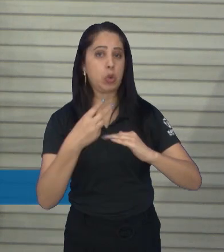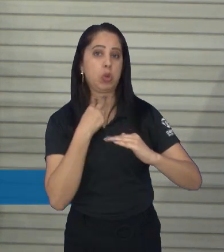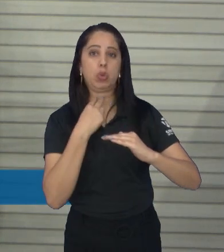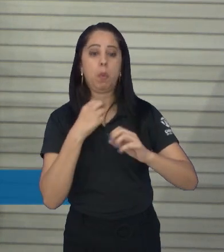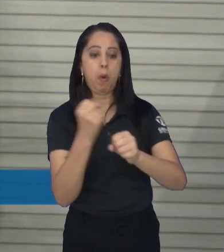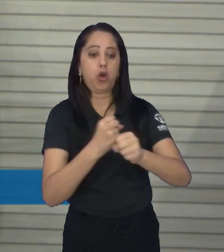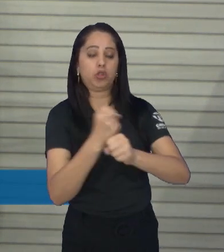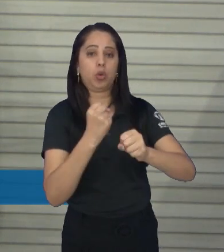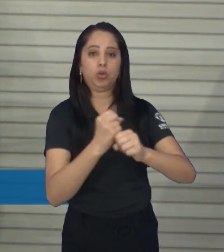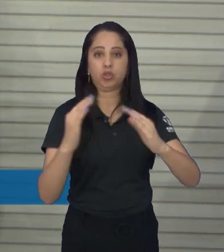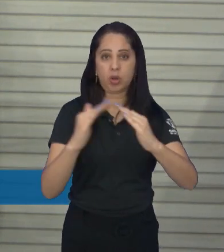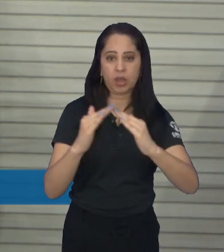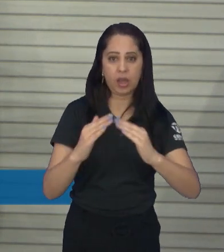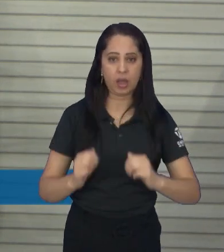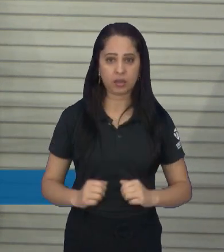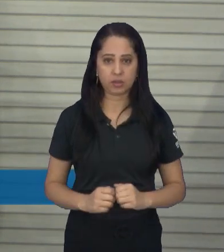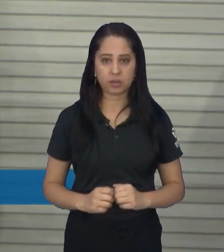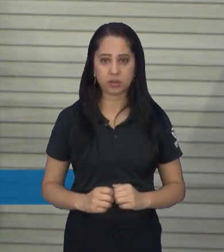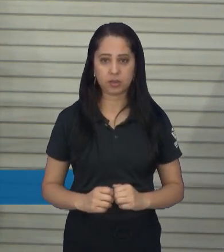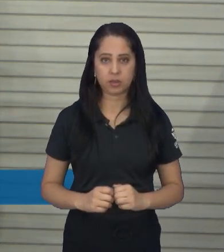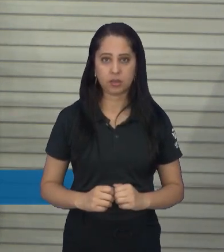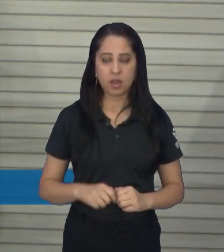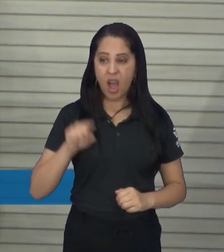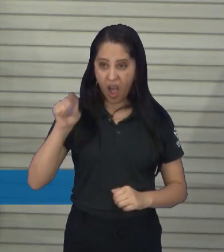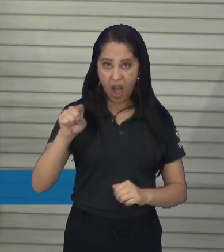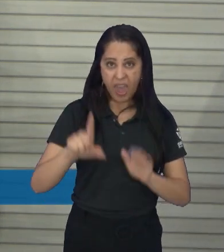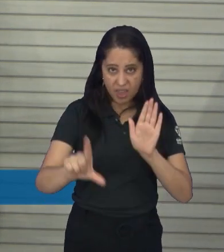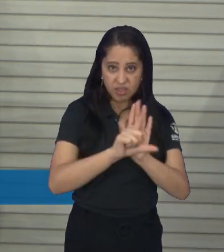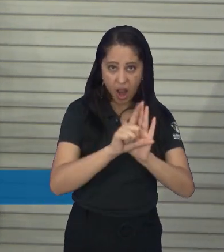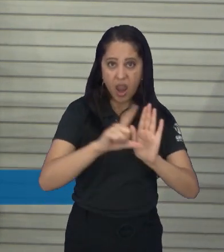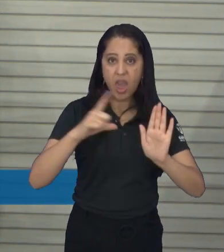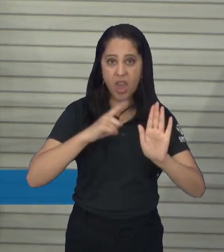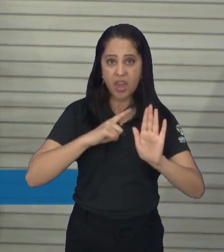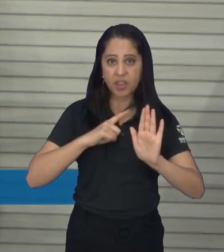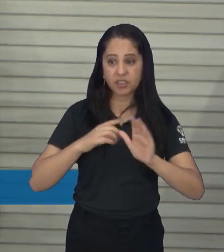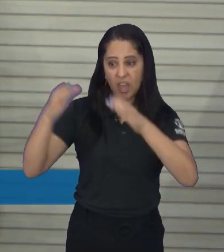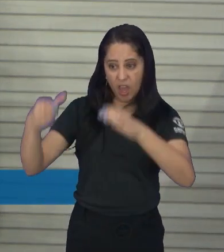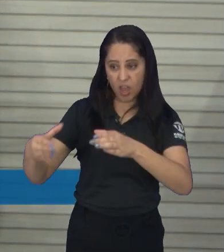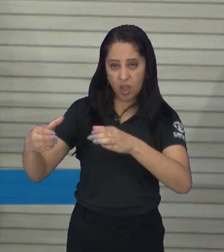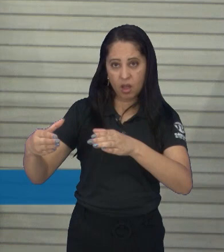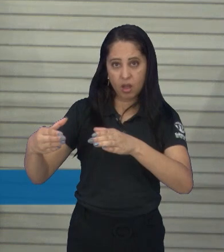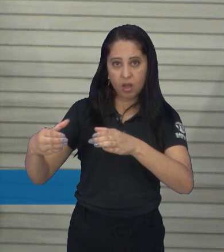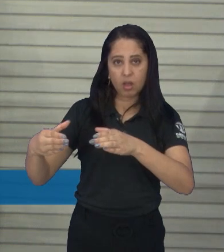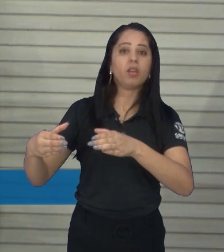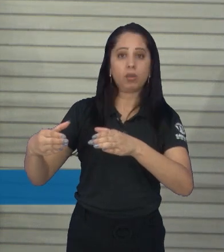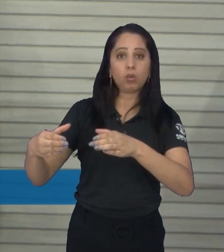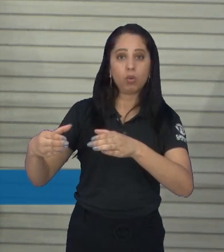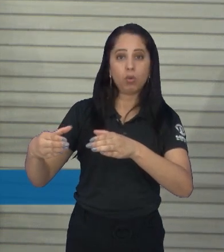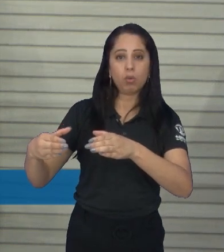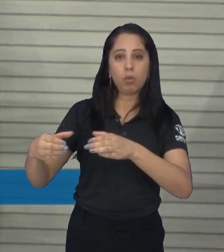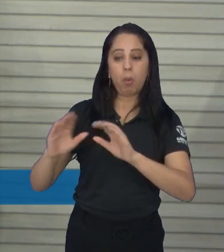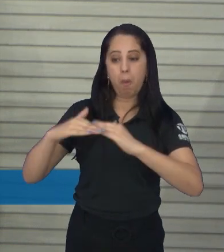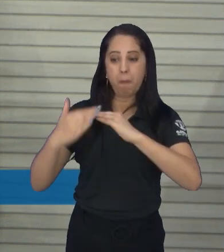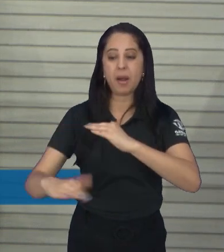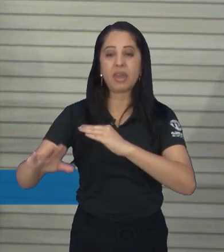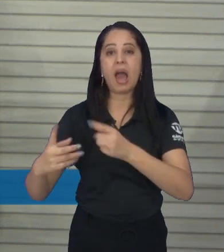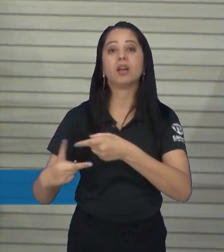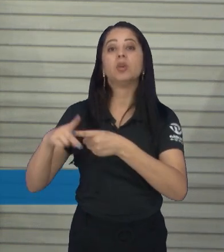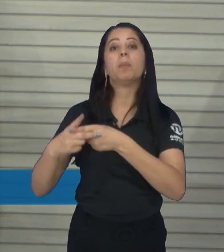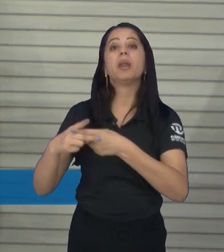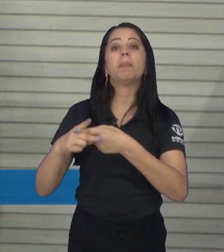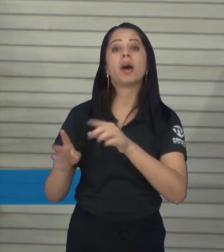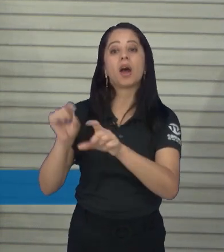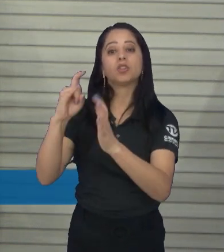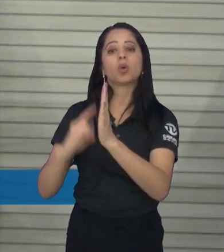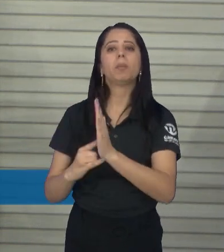tá aí a regularização fundiária do banhado Vamos colocar porque o banhado vai ser regularizado por que que eles não querem regularizar o banhado